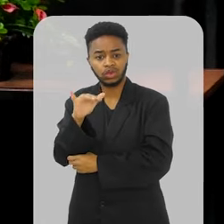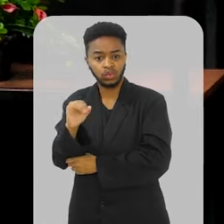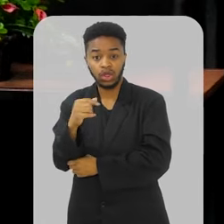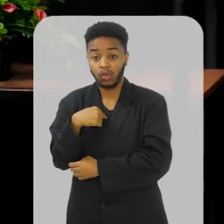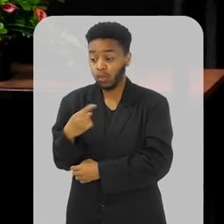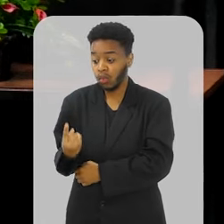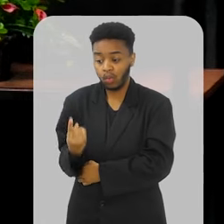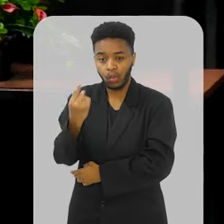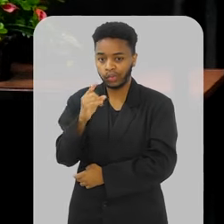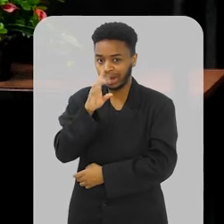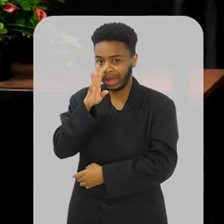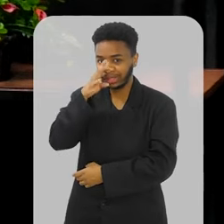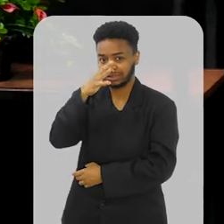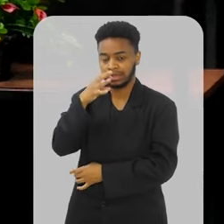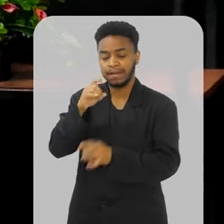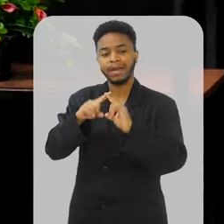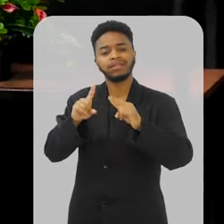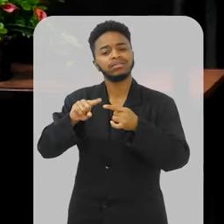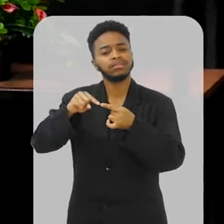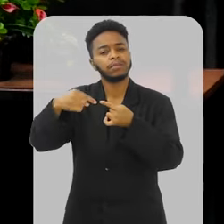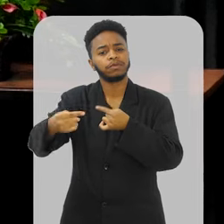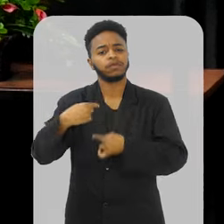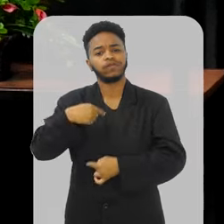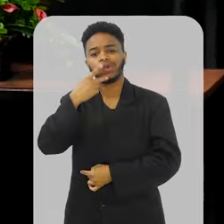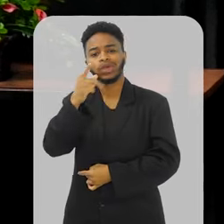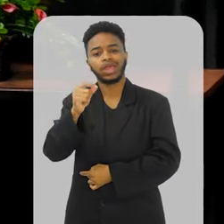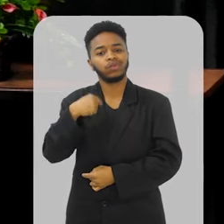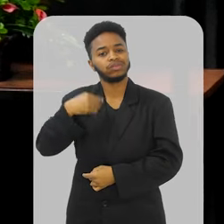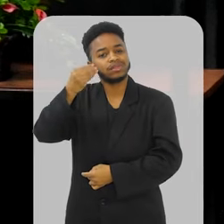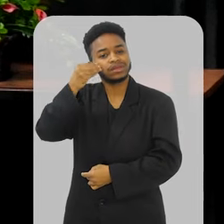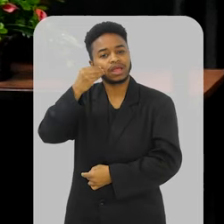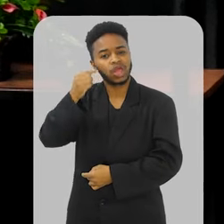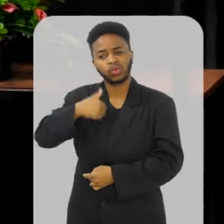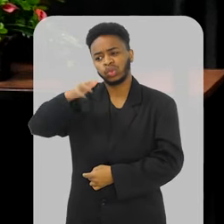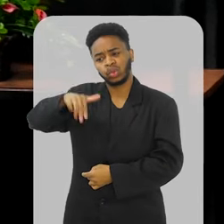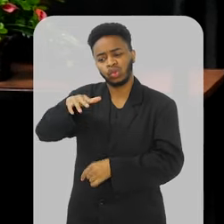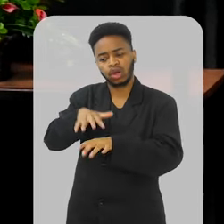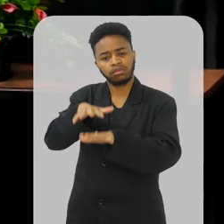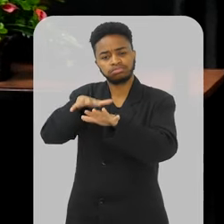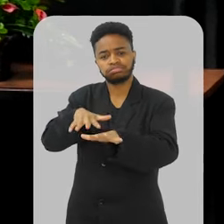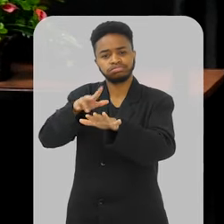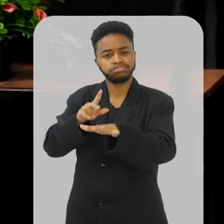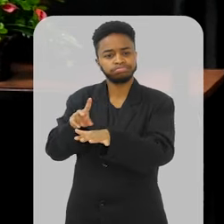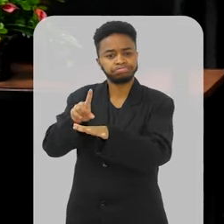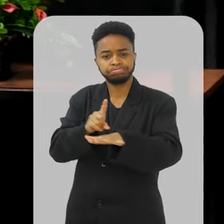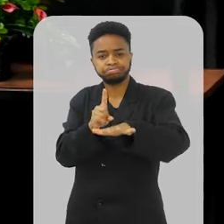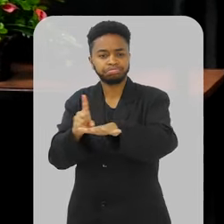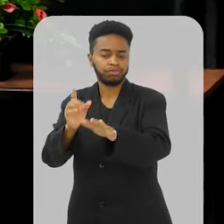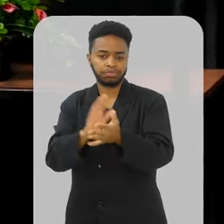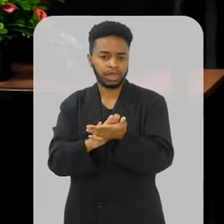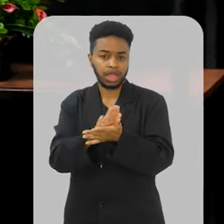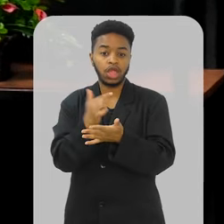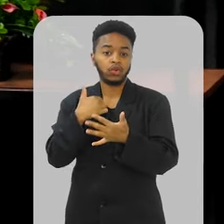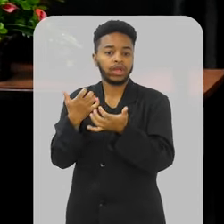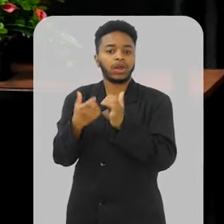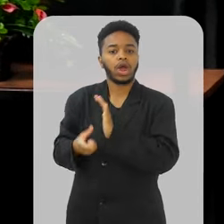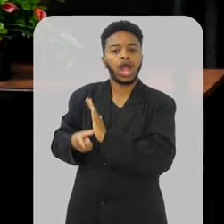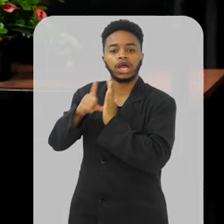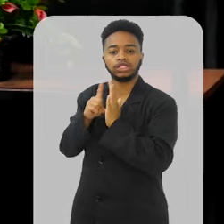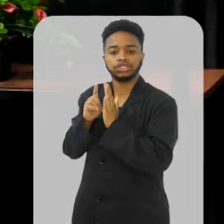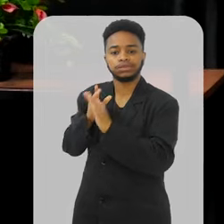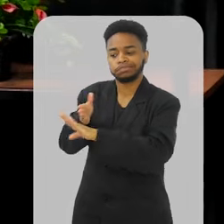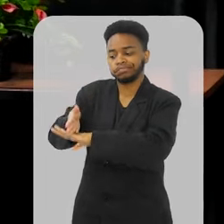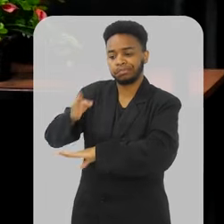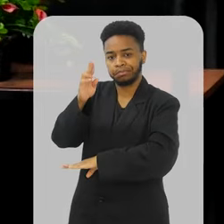resistência era isso mas aí depois eu falei assim não vou fazer o teste nunca desfilei quero desfilar antes de de fazer essa